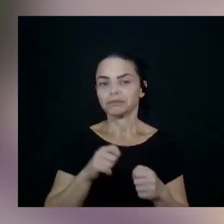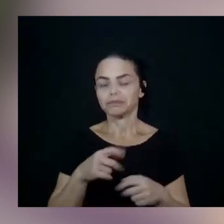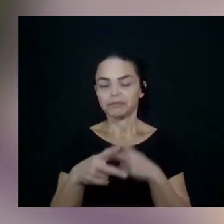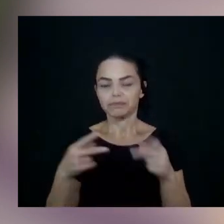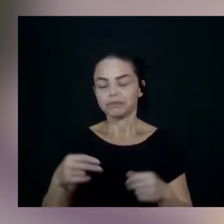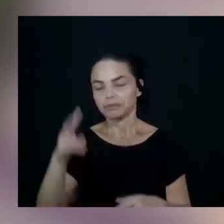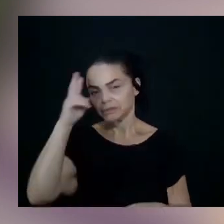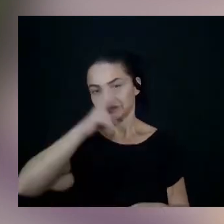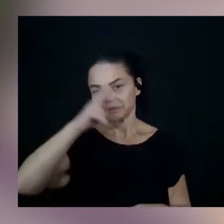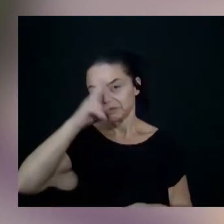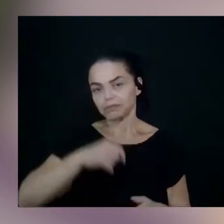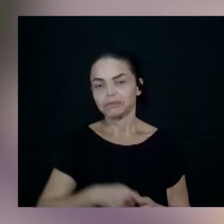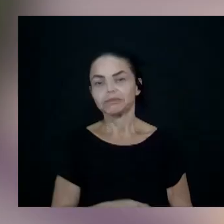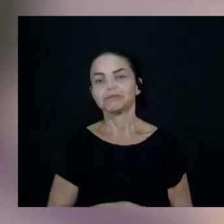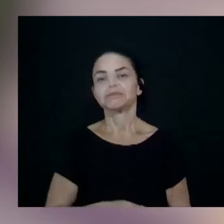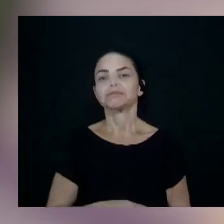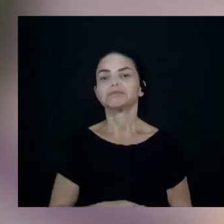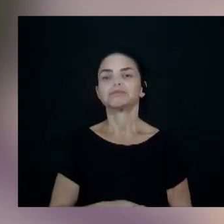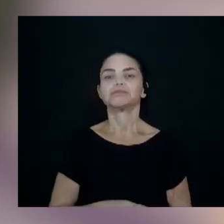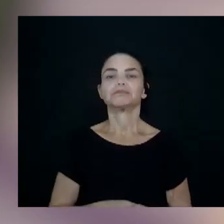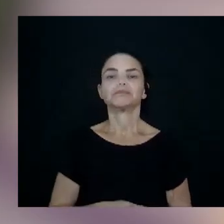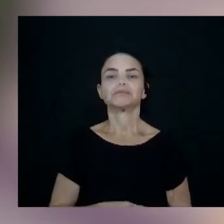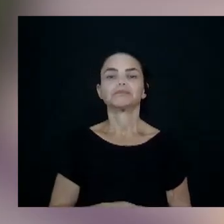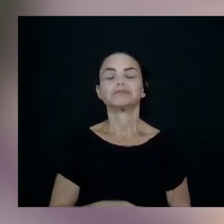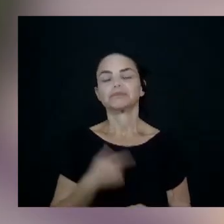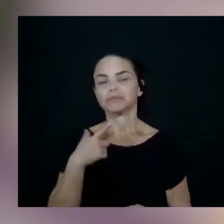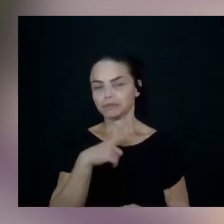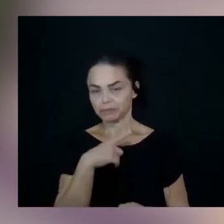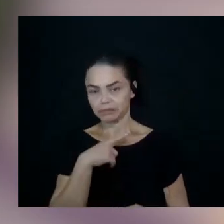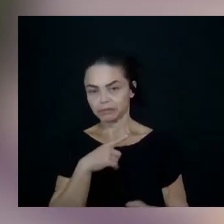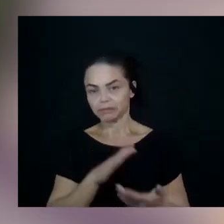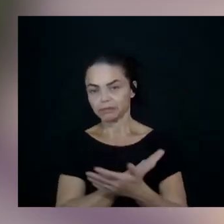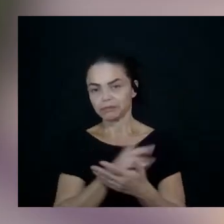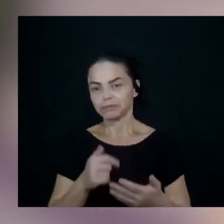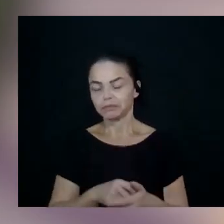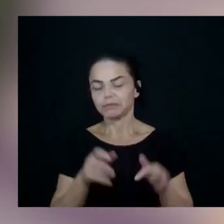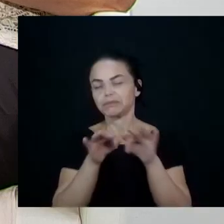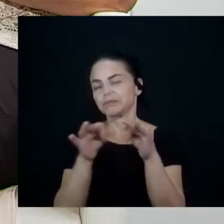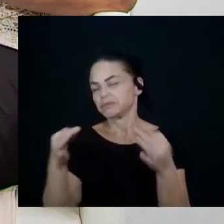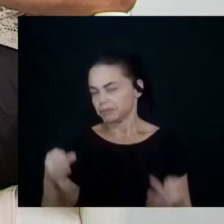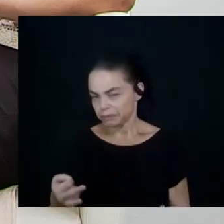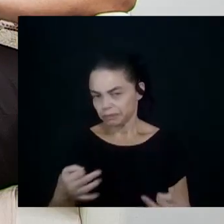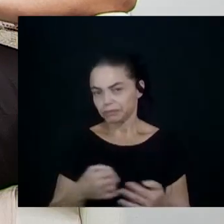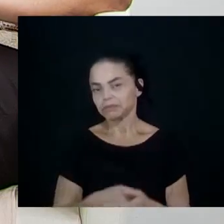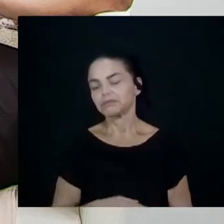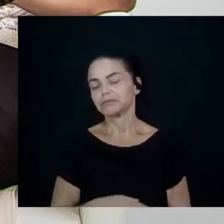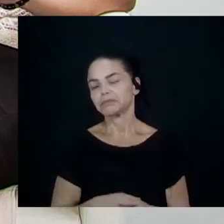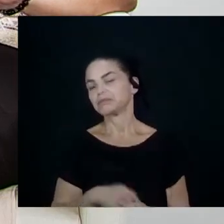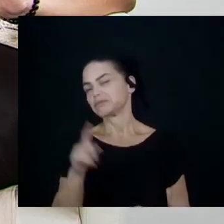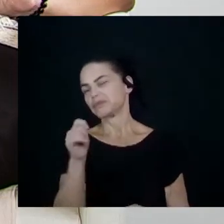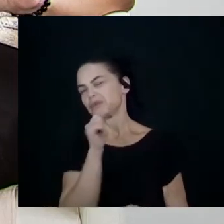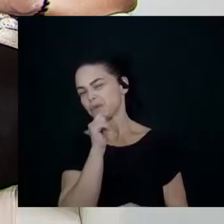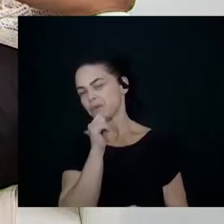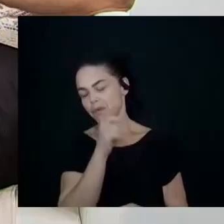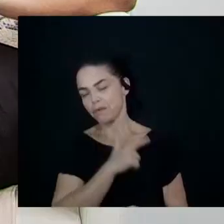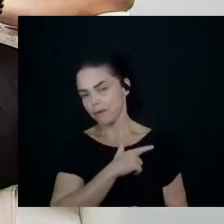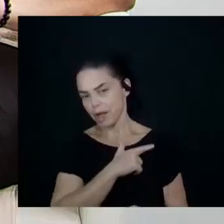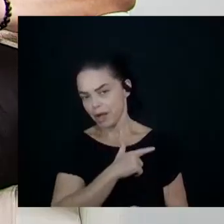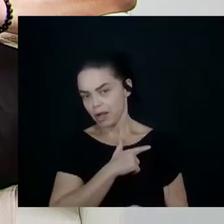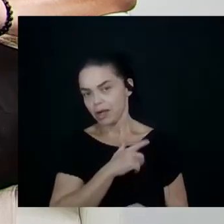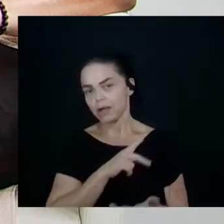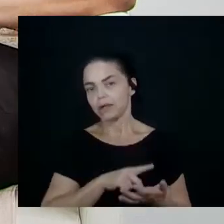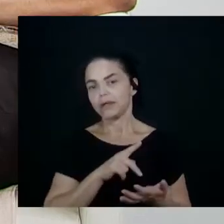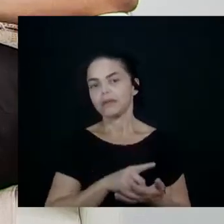que você não faz a lembrancinha? Você faria? Como que foi essa conversa? Não, lembra? eu até tinha algumas, mas era assim, era feinhas ainda, vamos ser